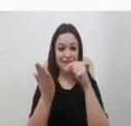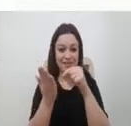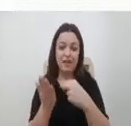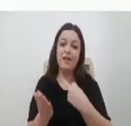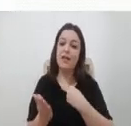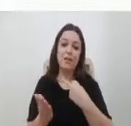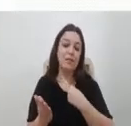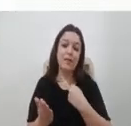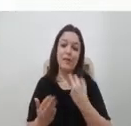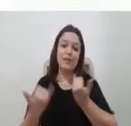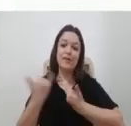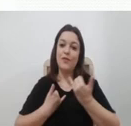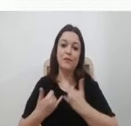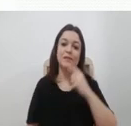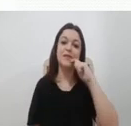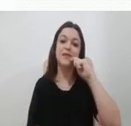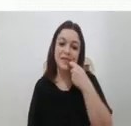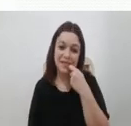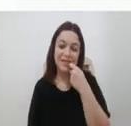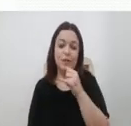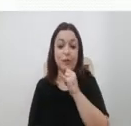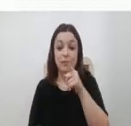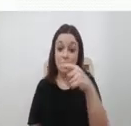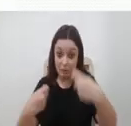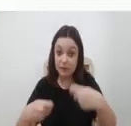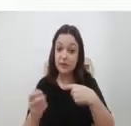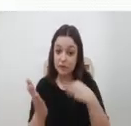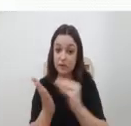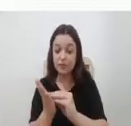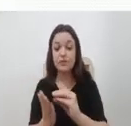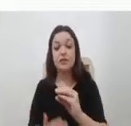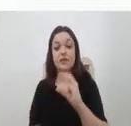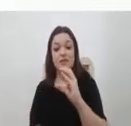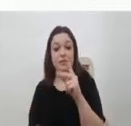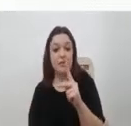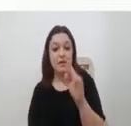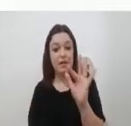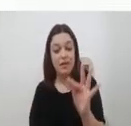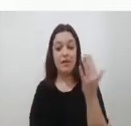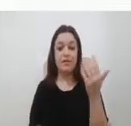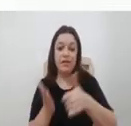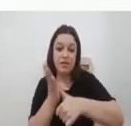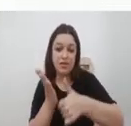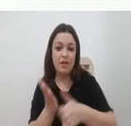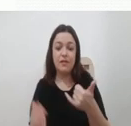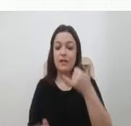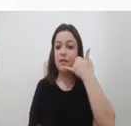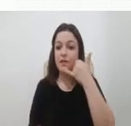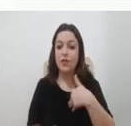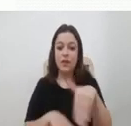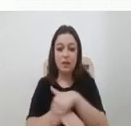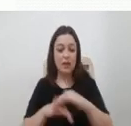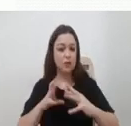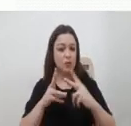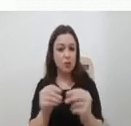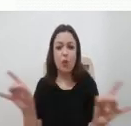minha iniciação científica, eu não podia coletar dados como endereço, CPF, RG, telefone, mas